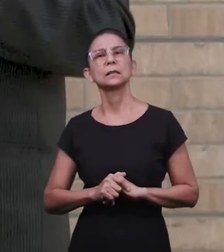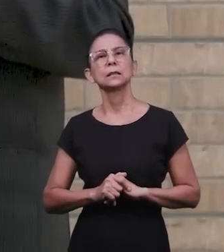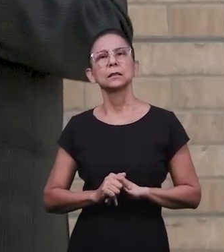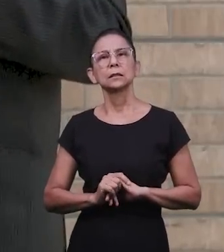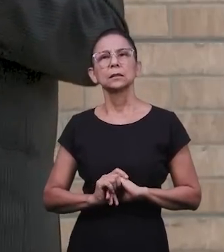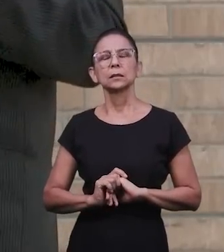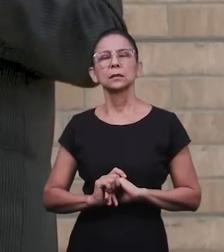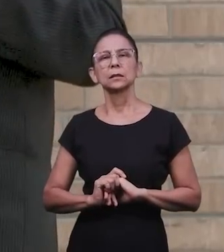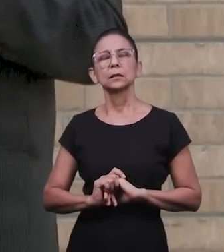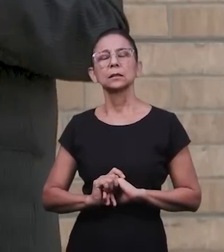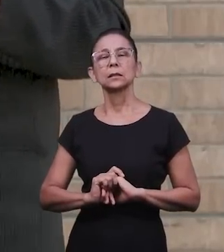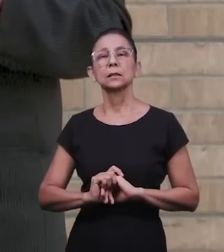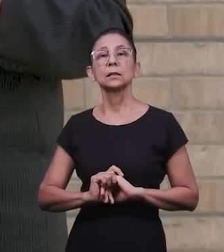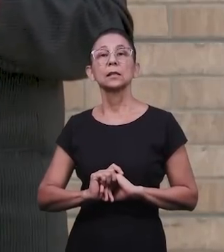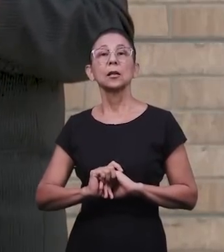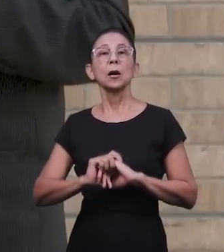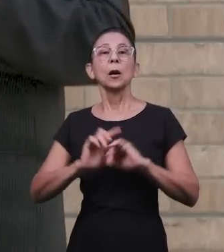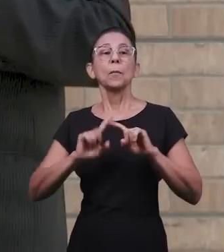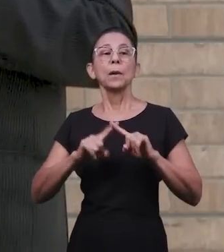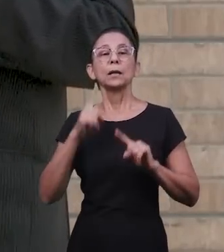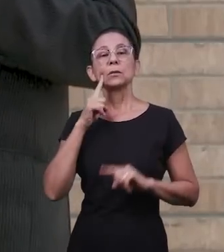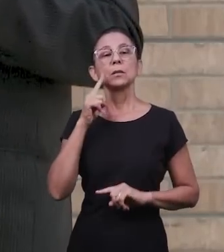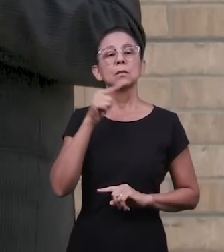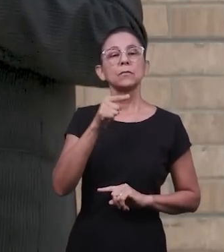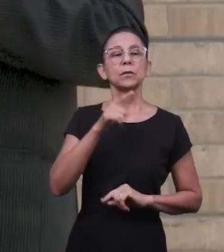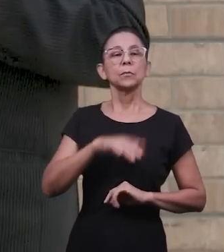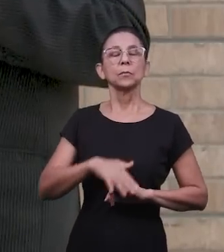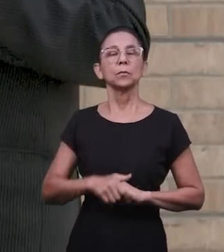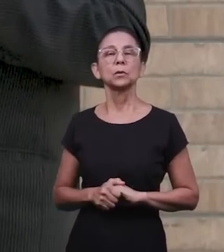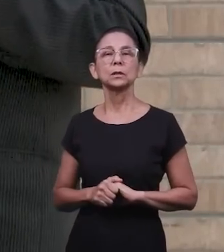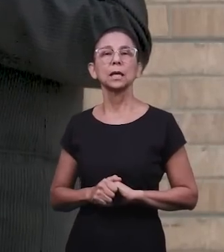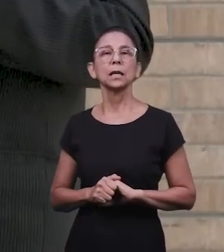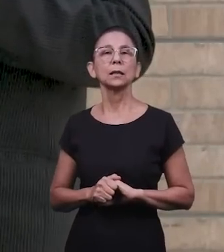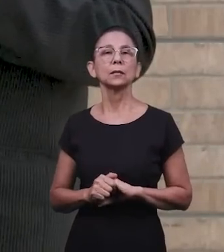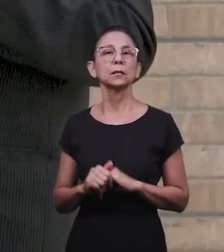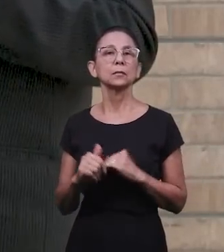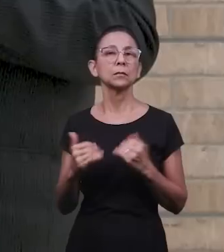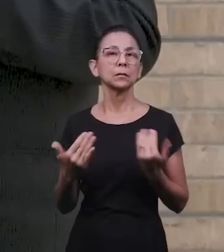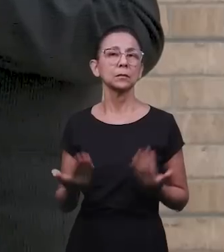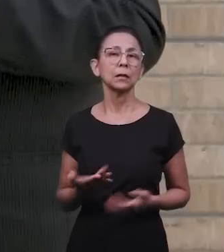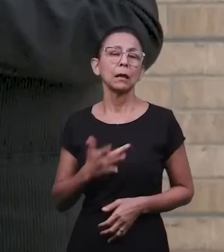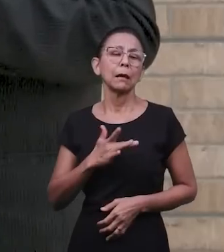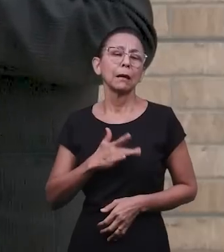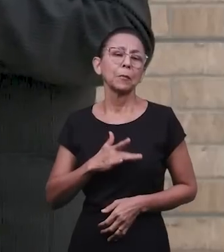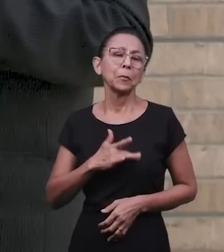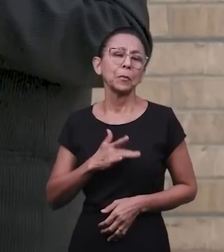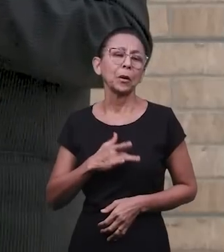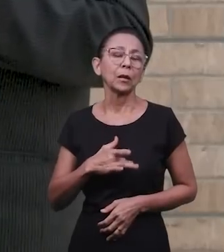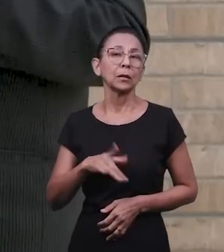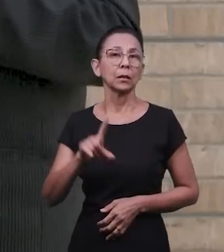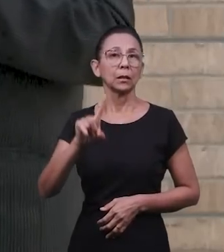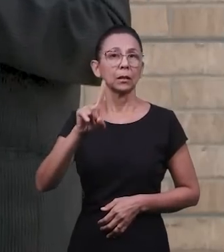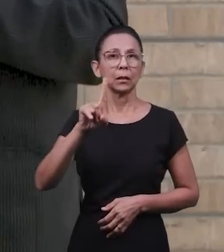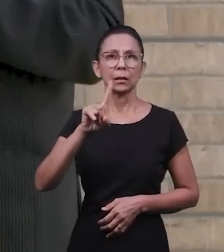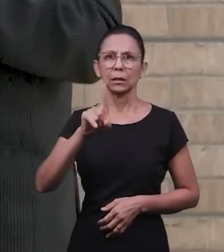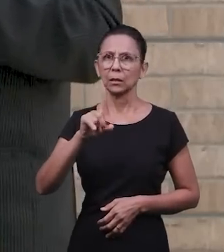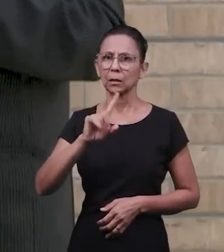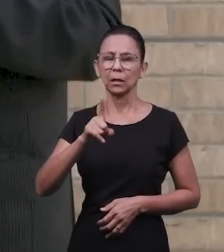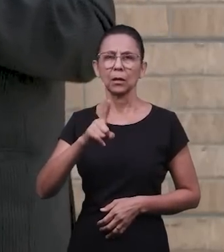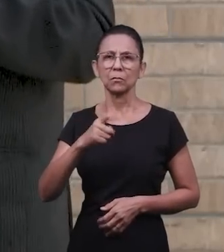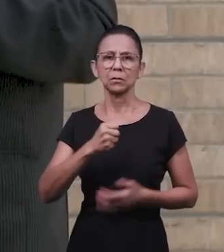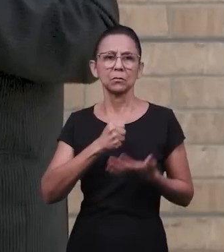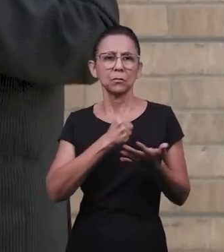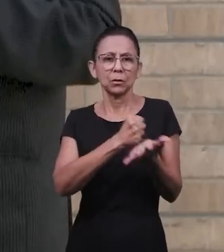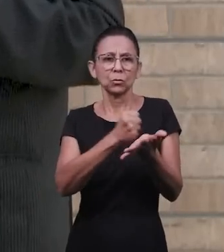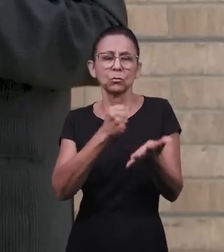é vista pela sua potencialidade. Ela é, ao invés de piedade, que é algo que não ajuda em